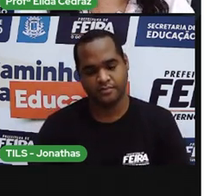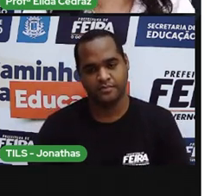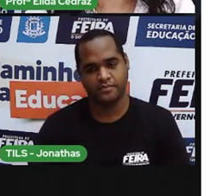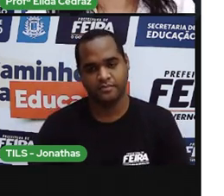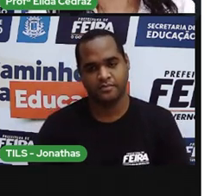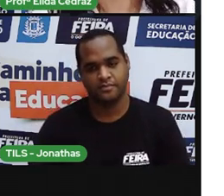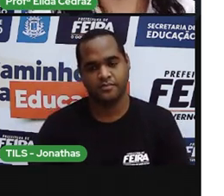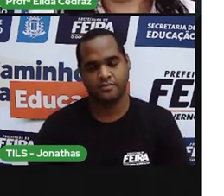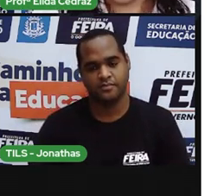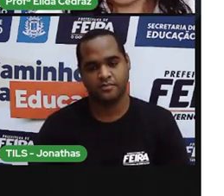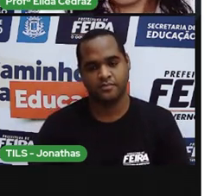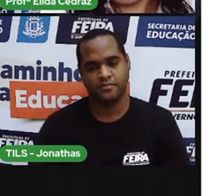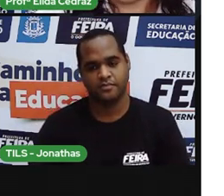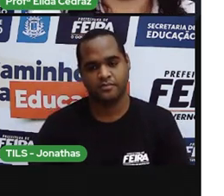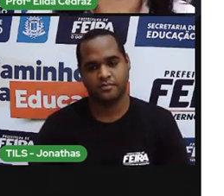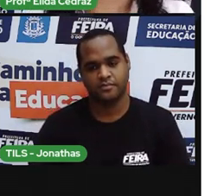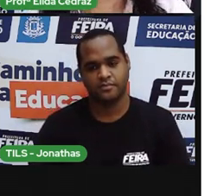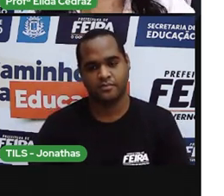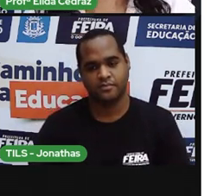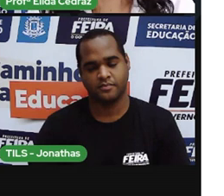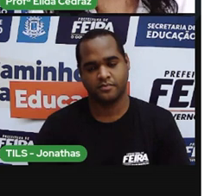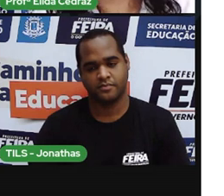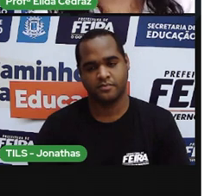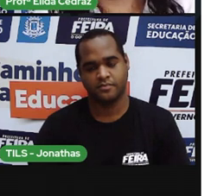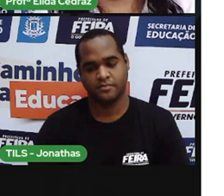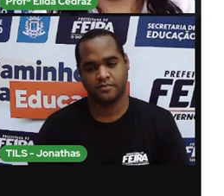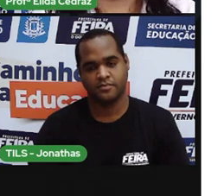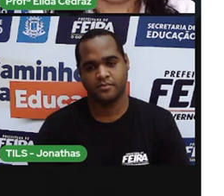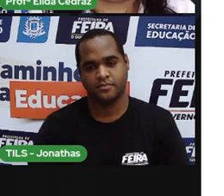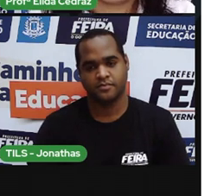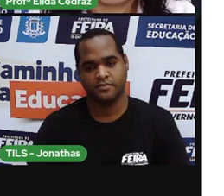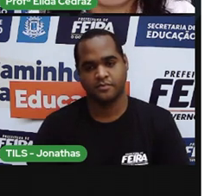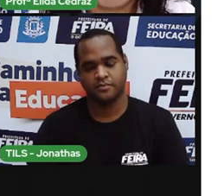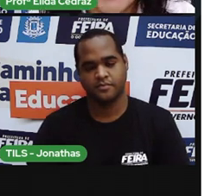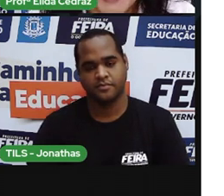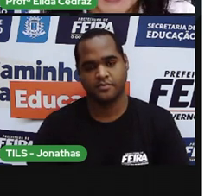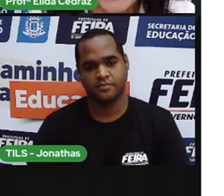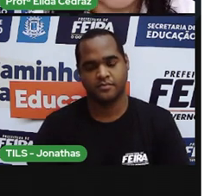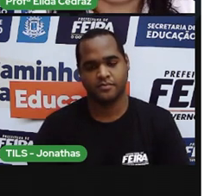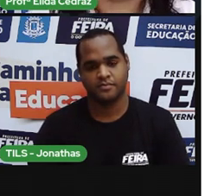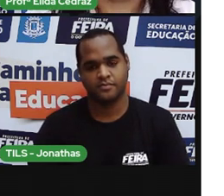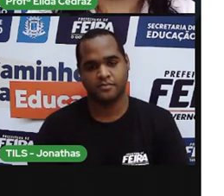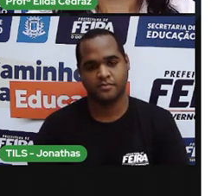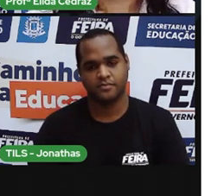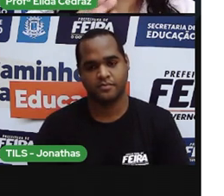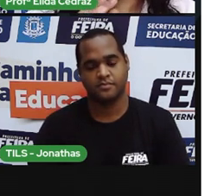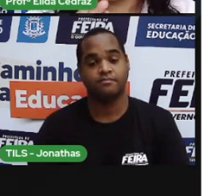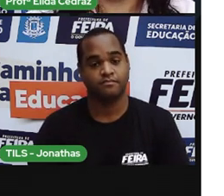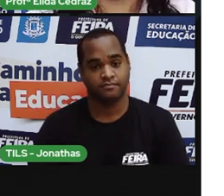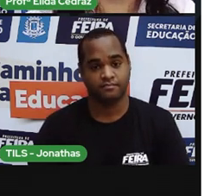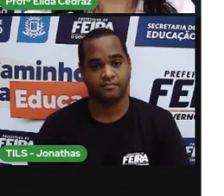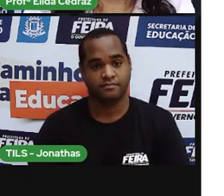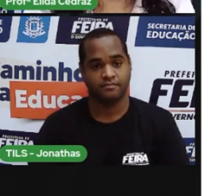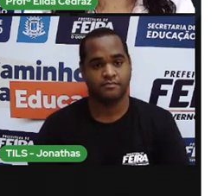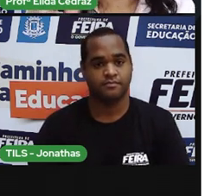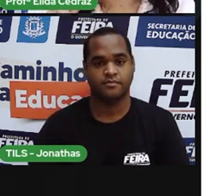Aqui, eu vou deixar aquela ali por aqui. Nós temos a palavra para.